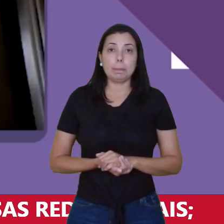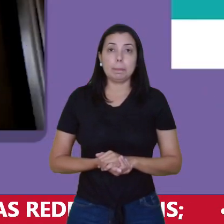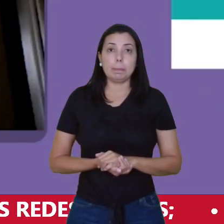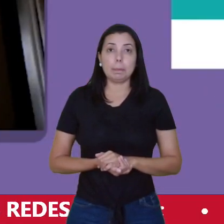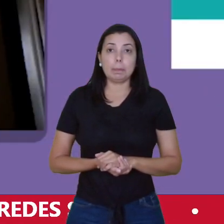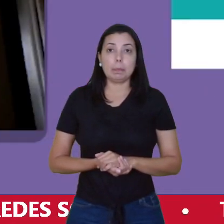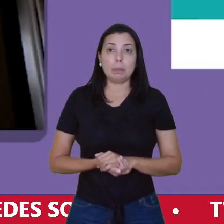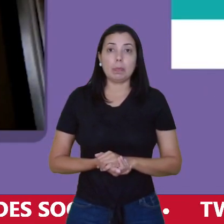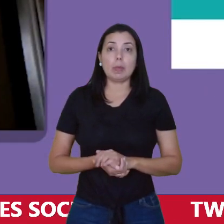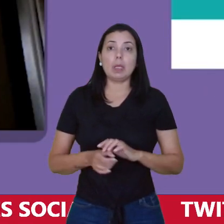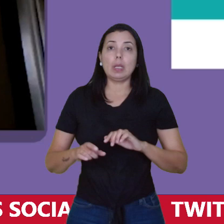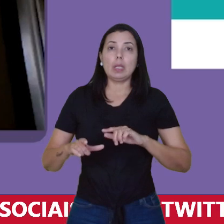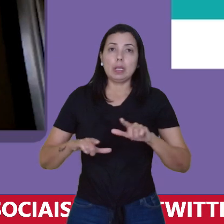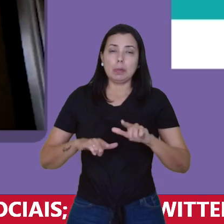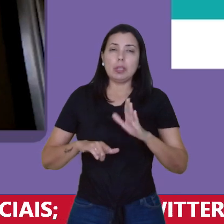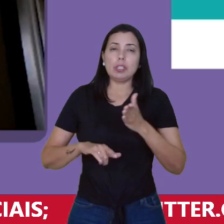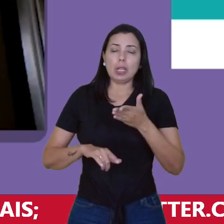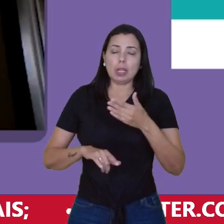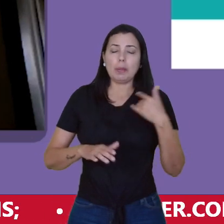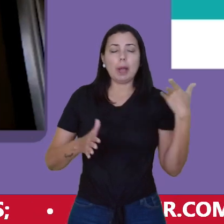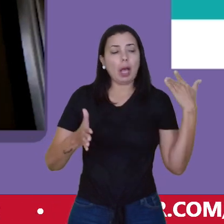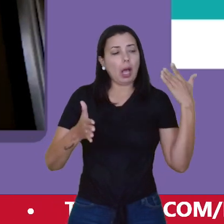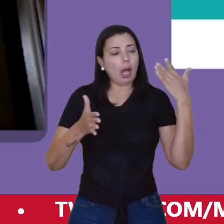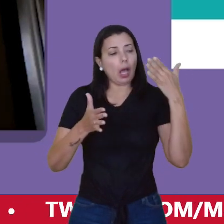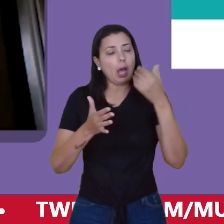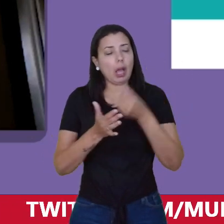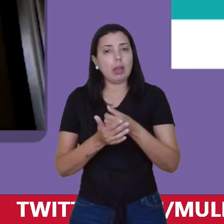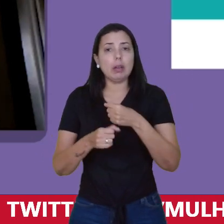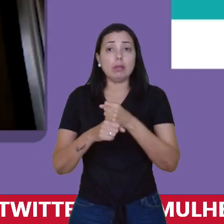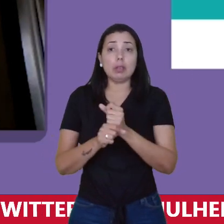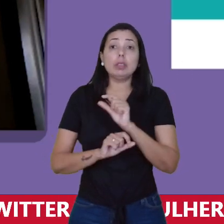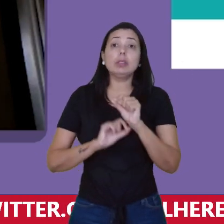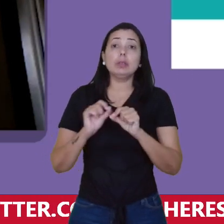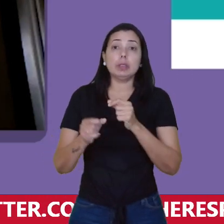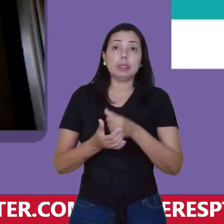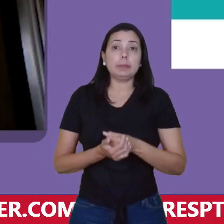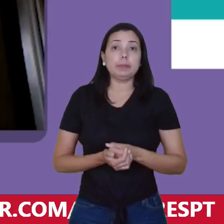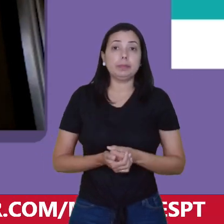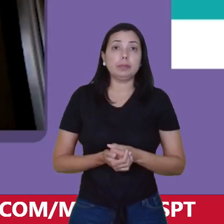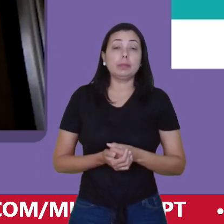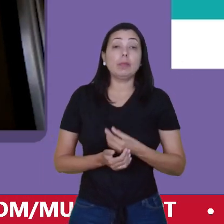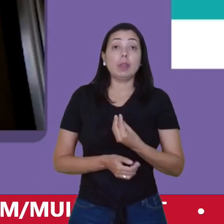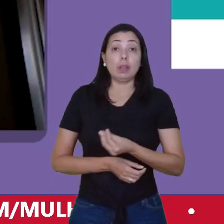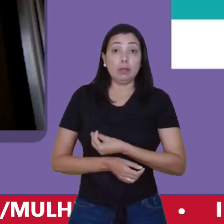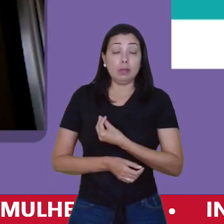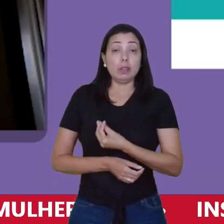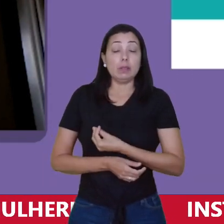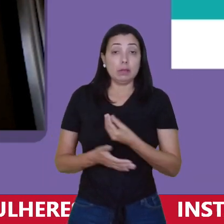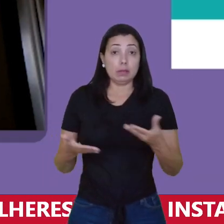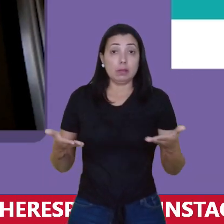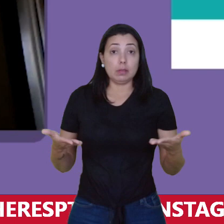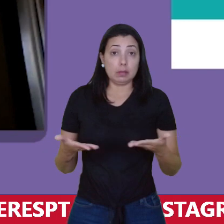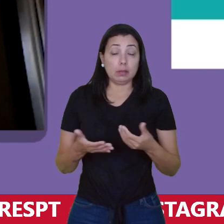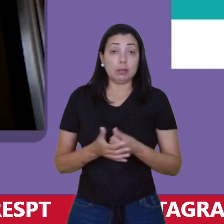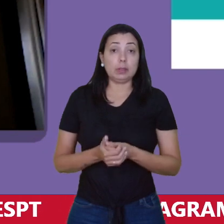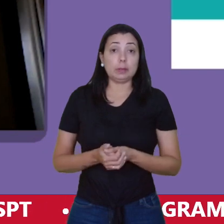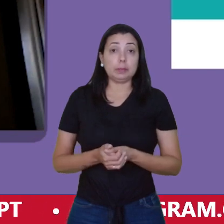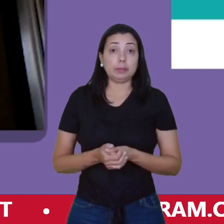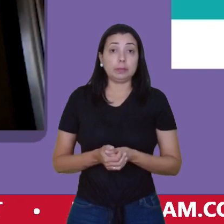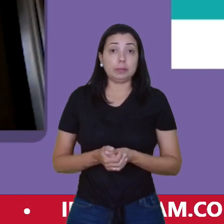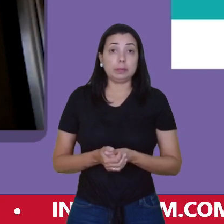Já faz alguns anos que a gente fala de que a gente vive um momento